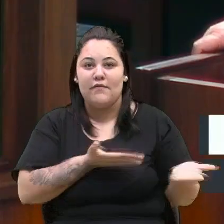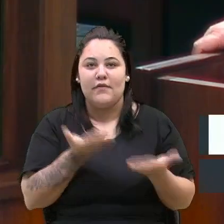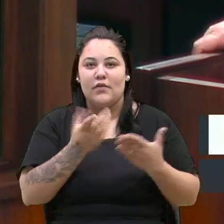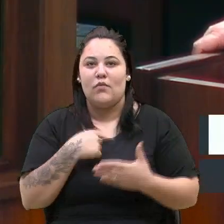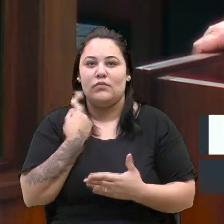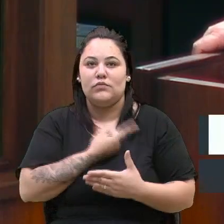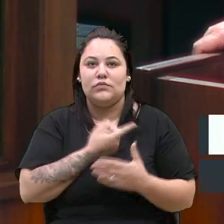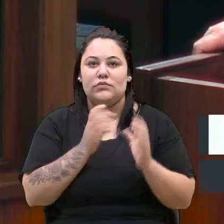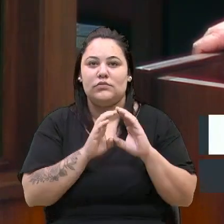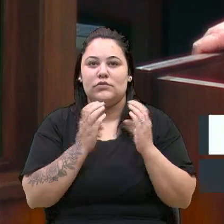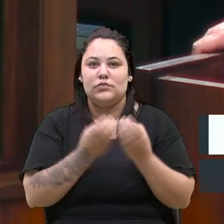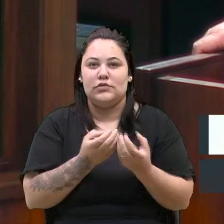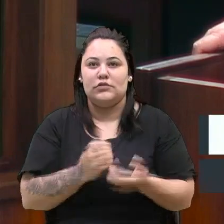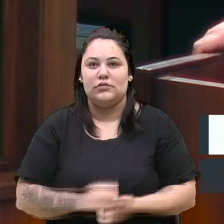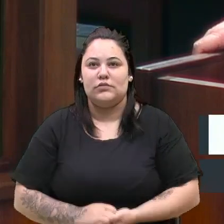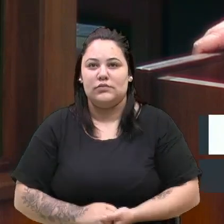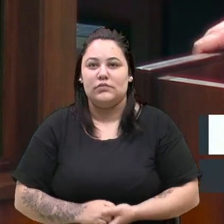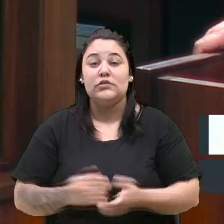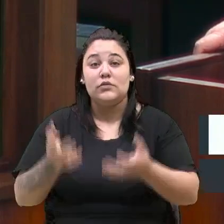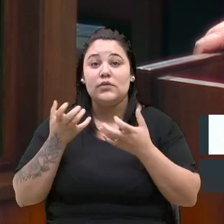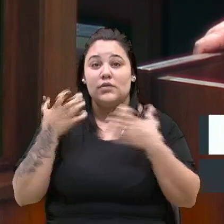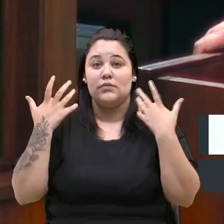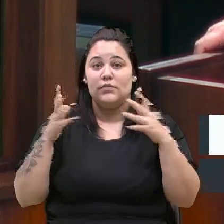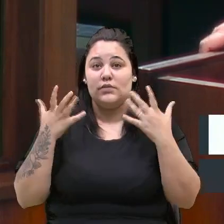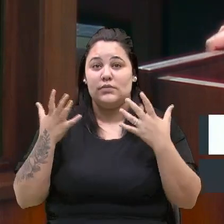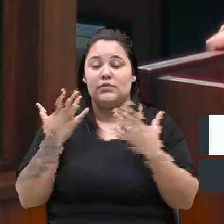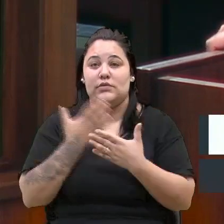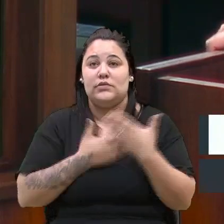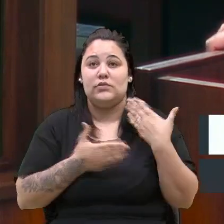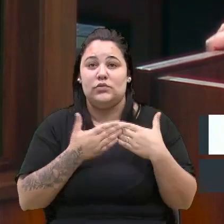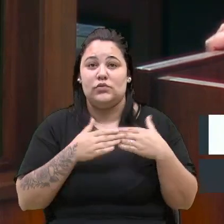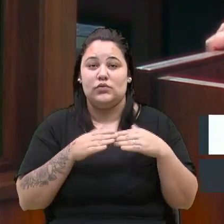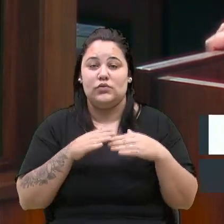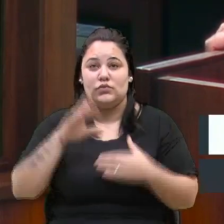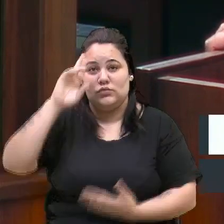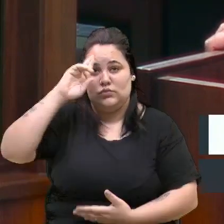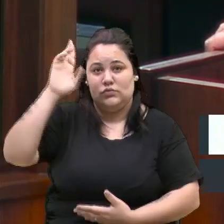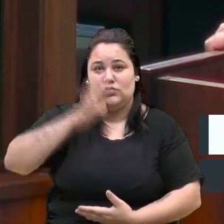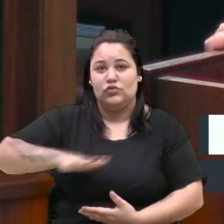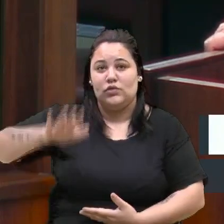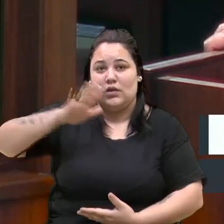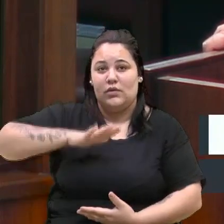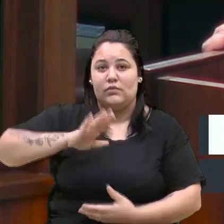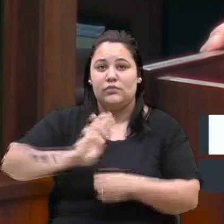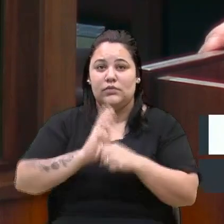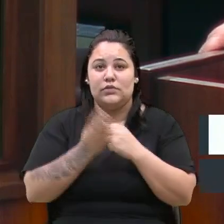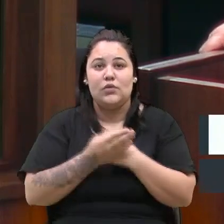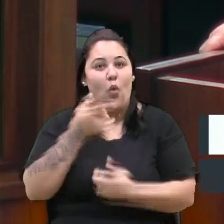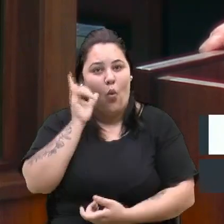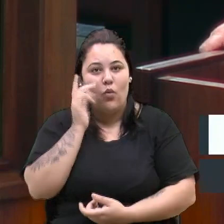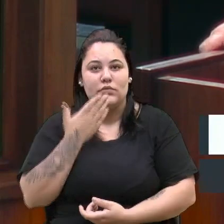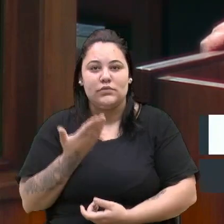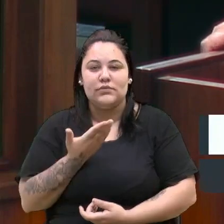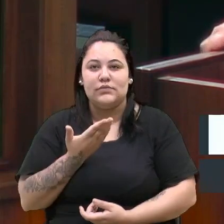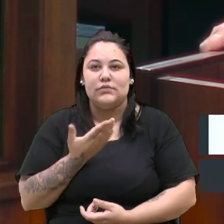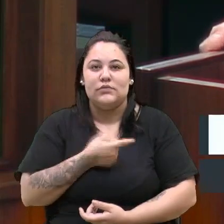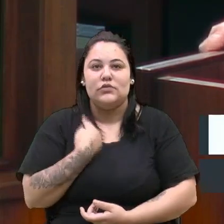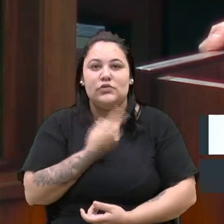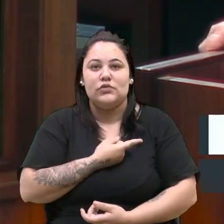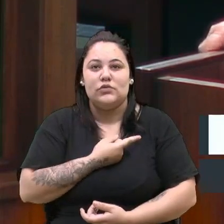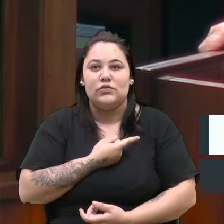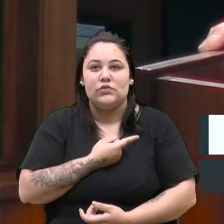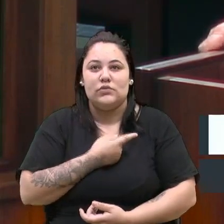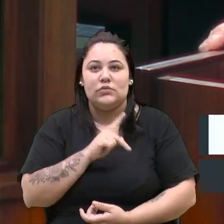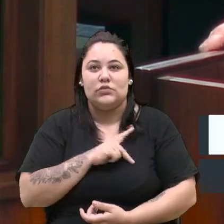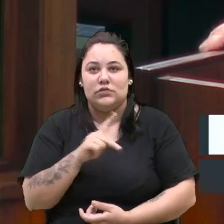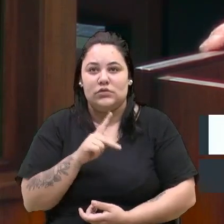comunidade. Então, quero parabenizar também toda a diretoria do bairro, né, que ontem, né, Jusemar? Nosso presidente do bairro, que ontem estava